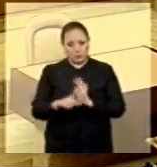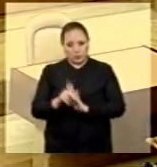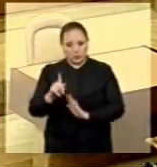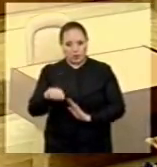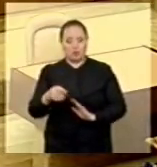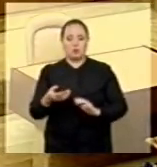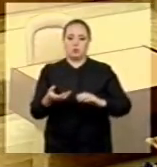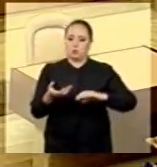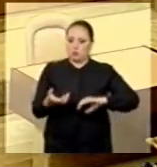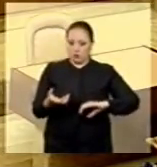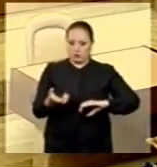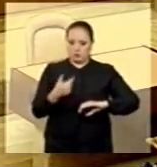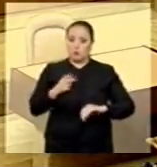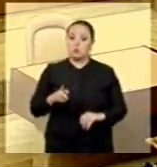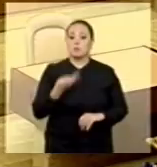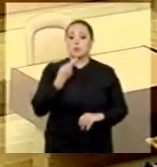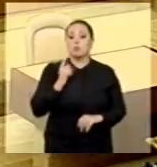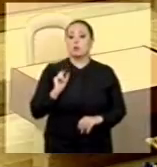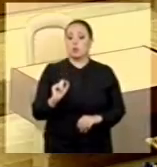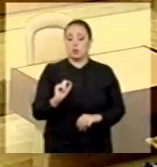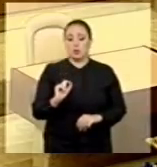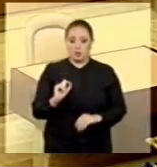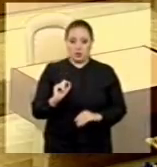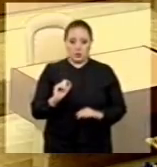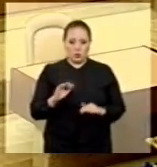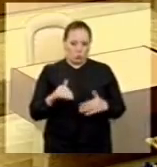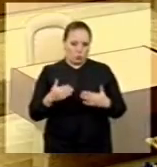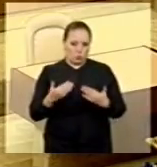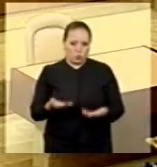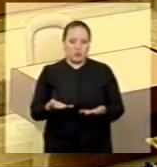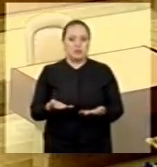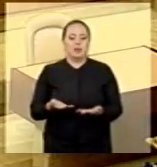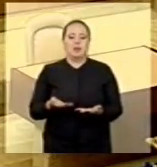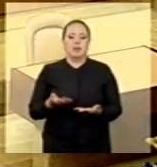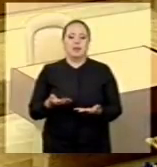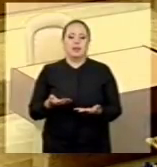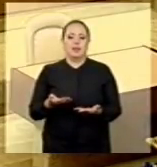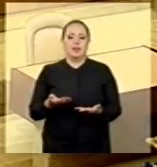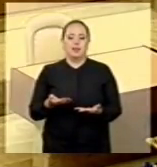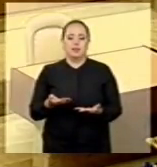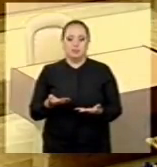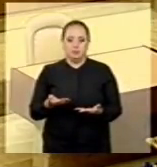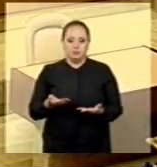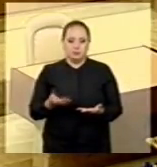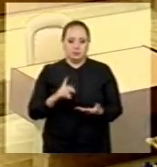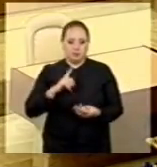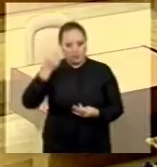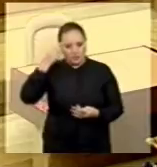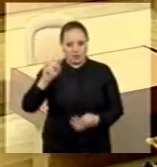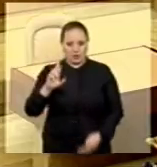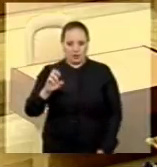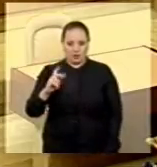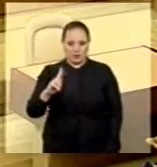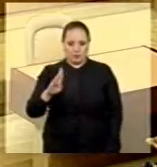Nacional. Eu sempre destaco, quando aludo ao primado da ideia republicana e à